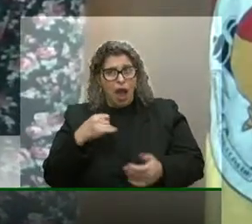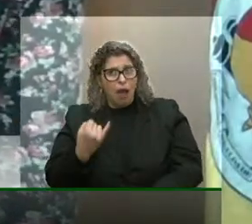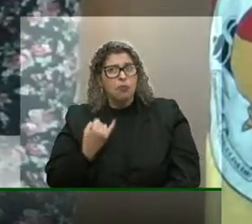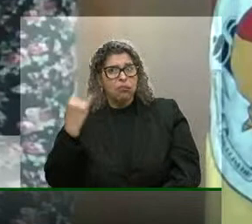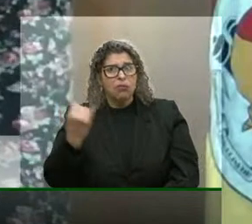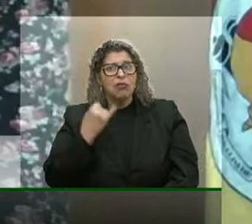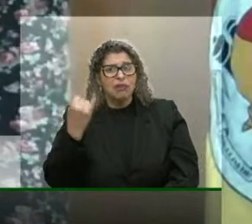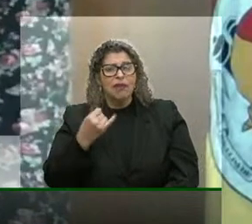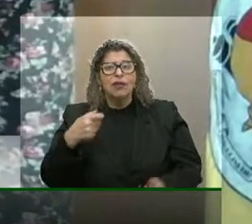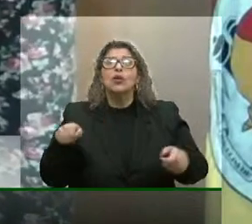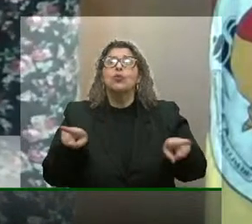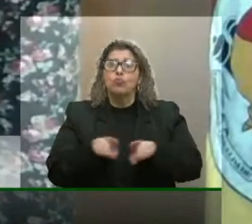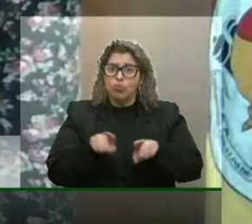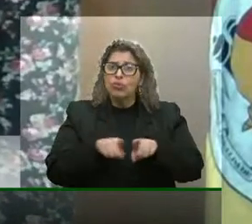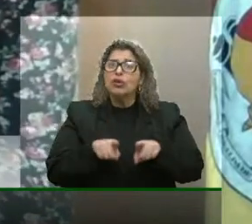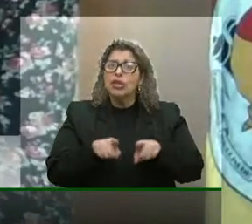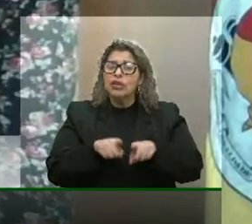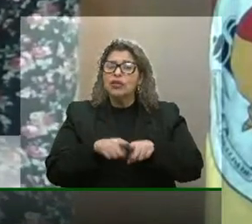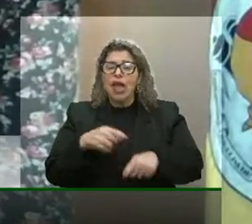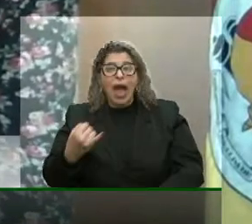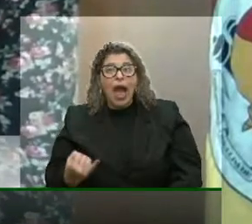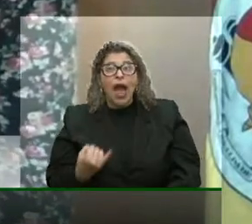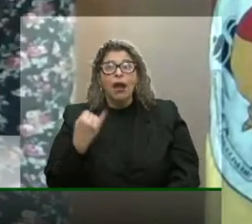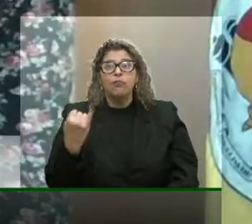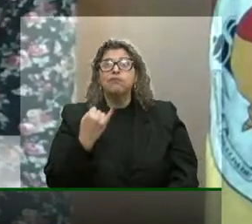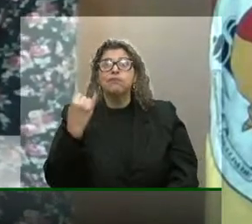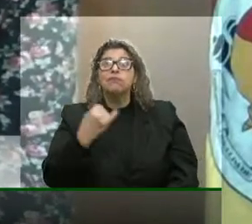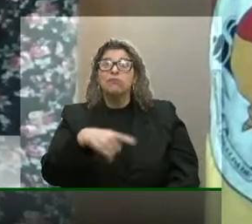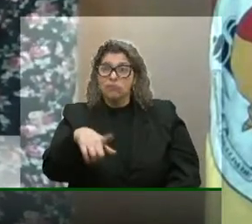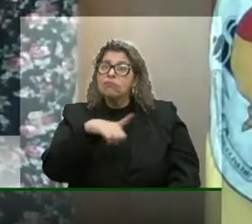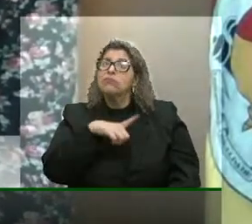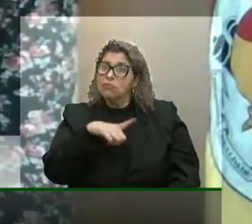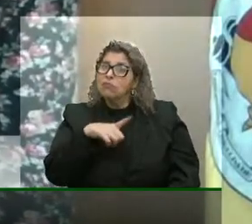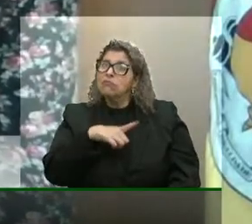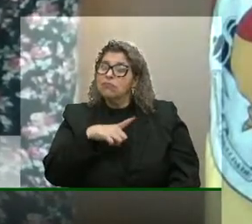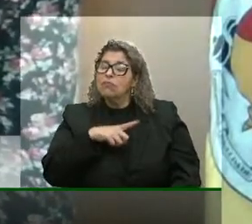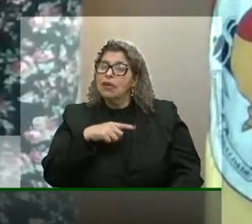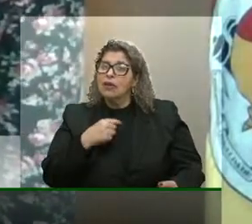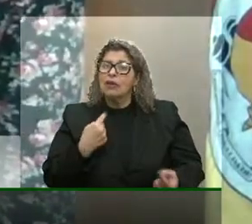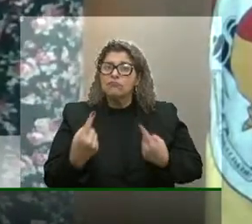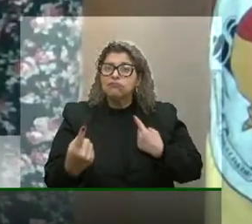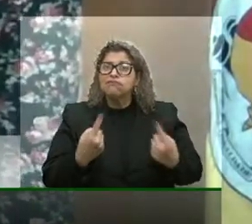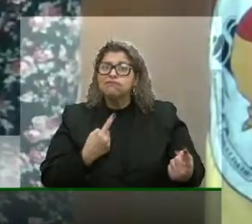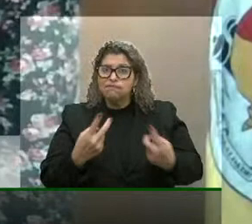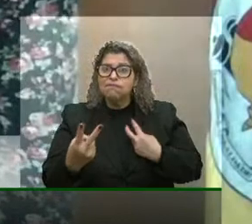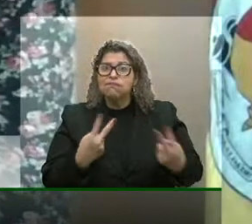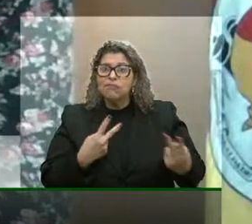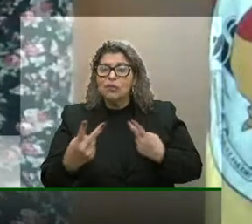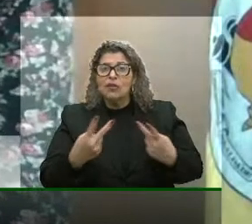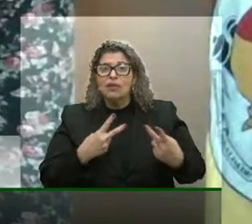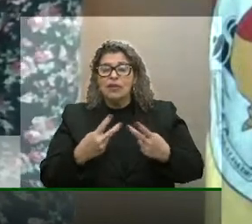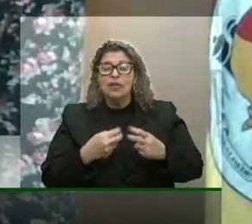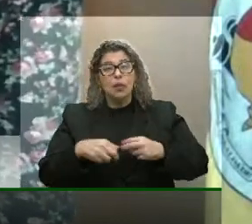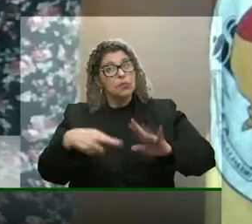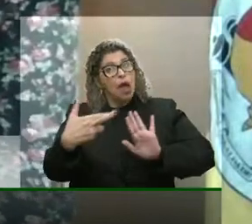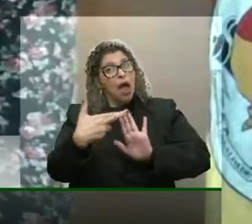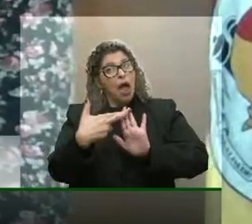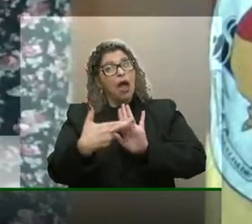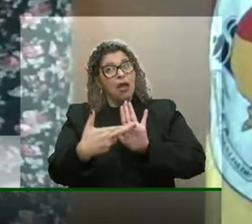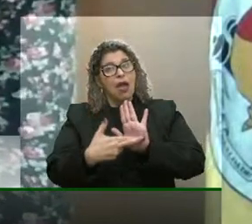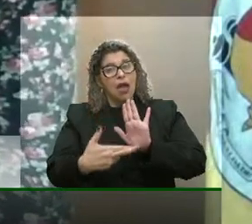nós, devemos dar a ele a importância que ele tem. Nesse sentido, criamos regras